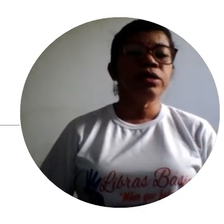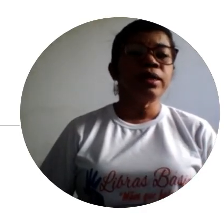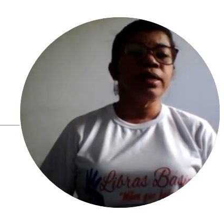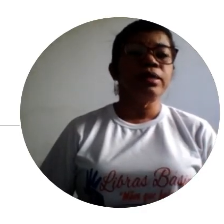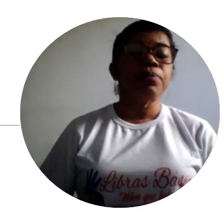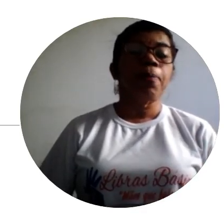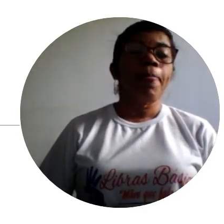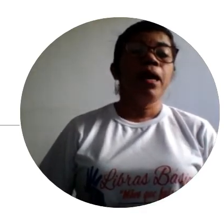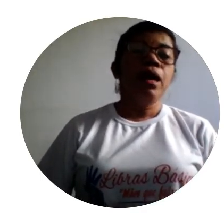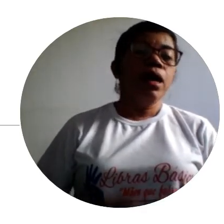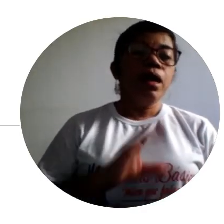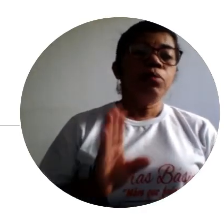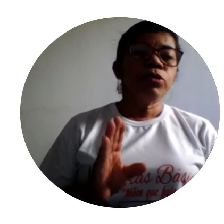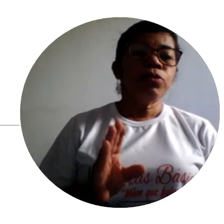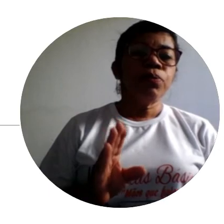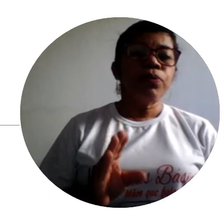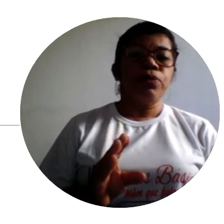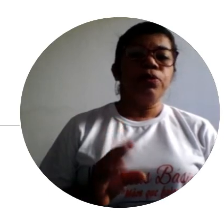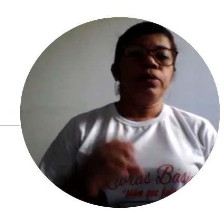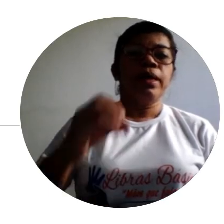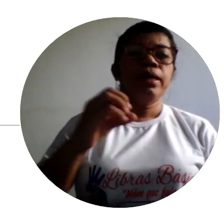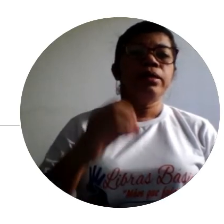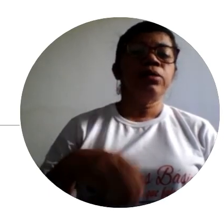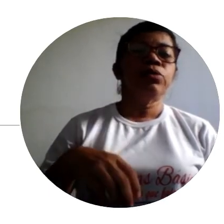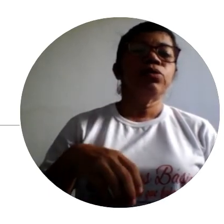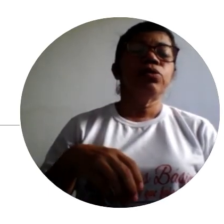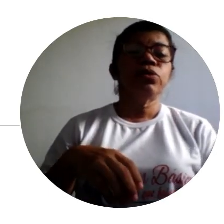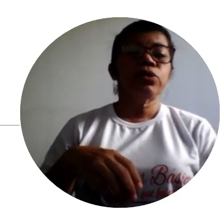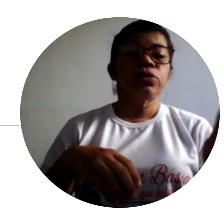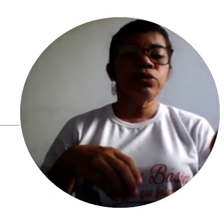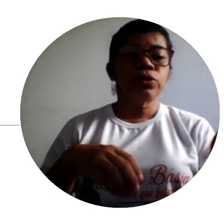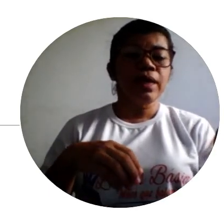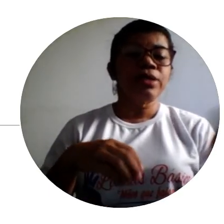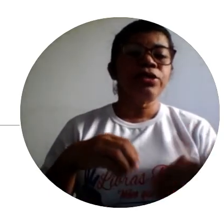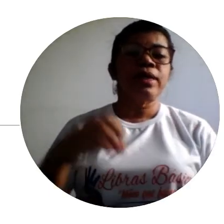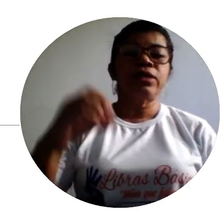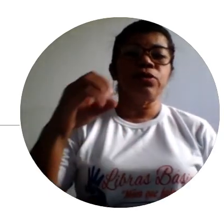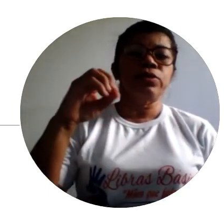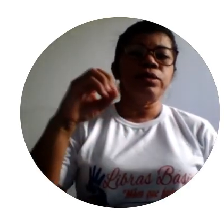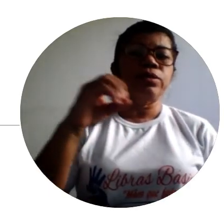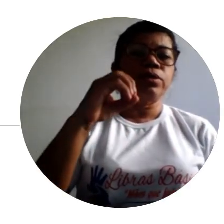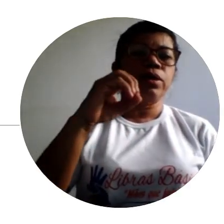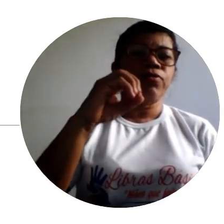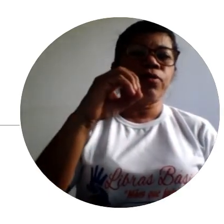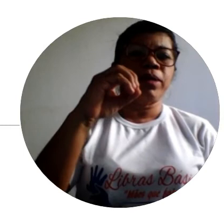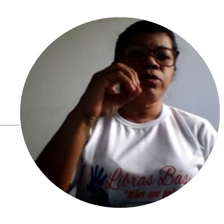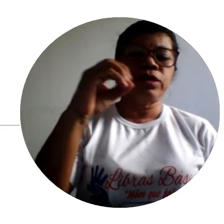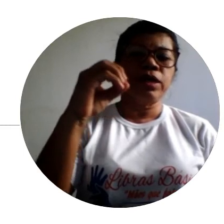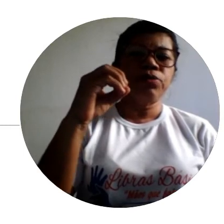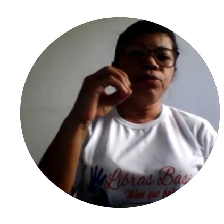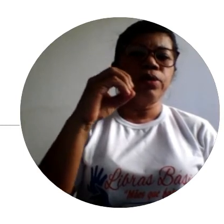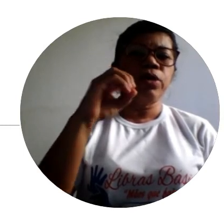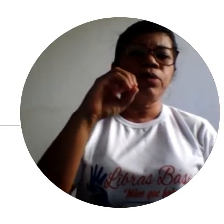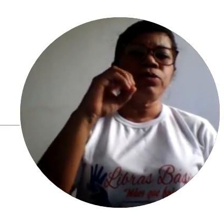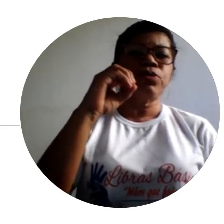e os ordinais. Muda um pouco, tá? Então, os cardinais, ó, o formato do